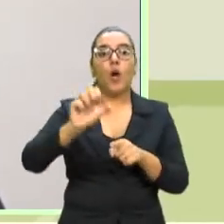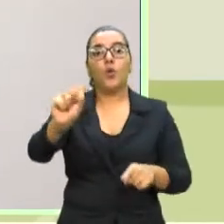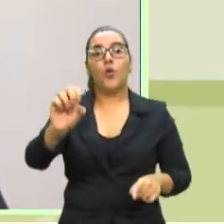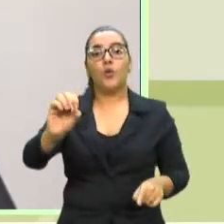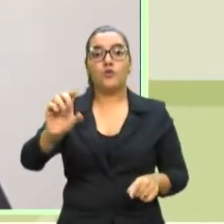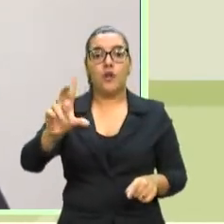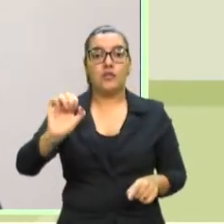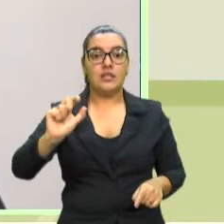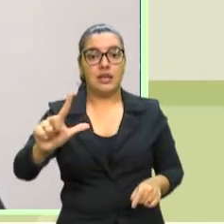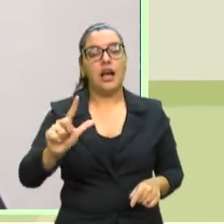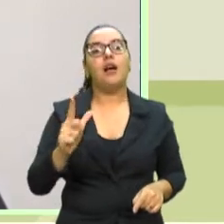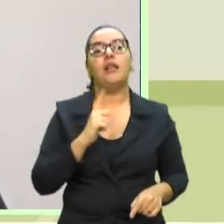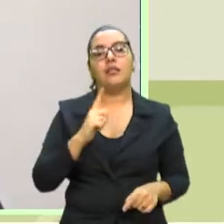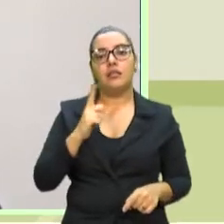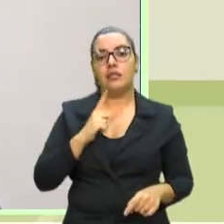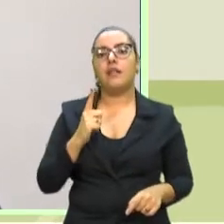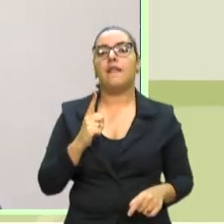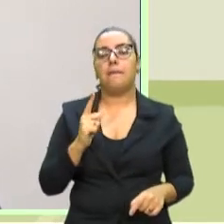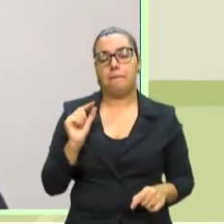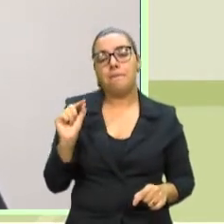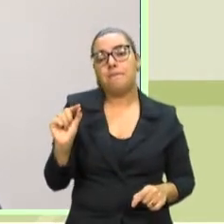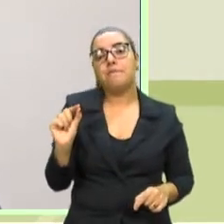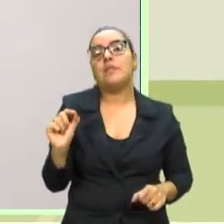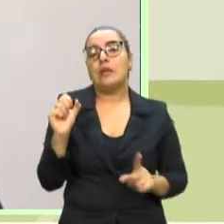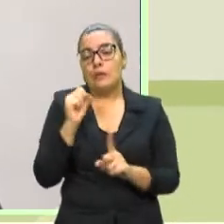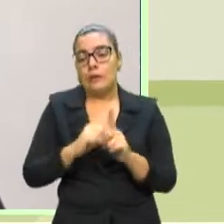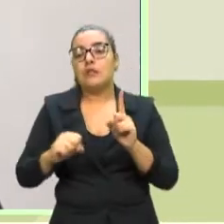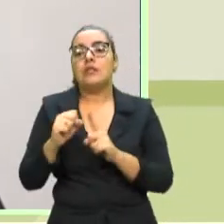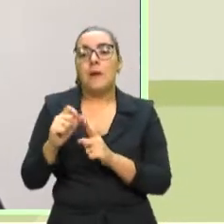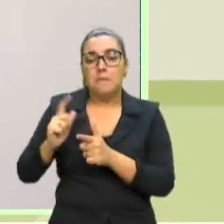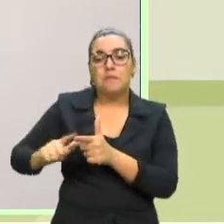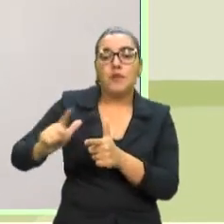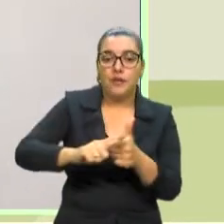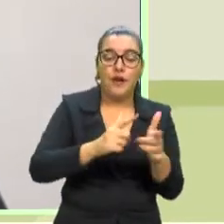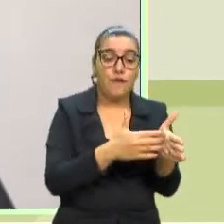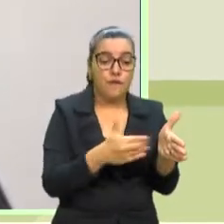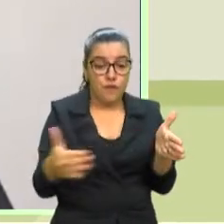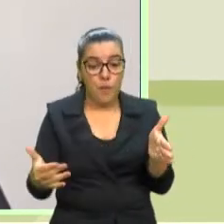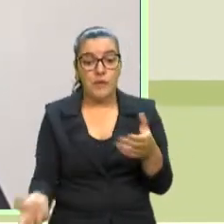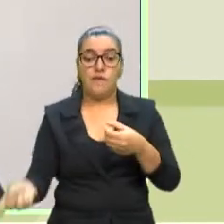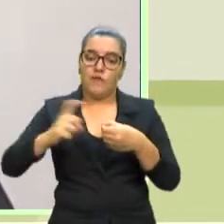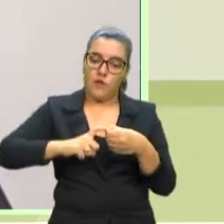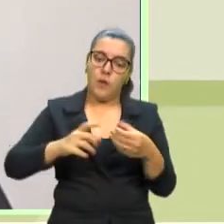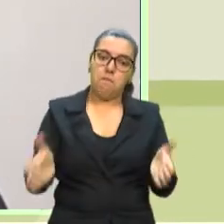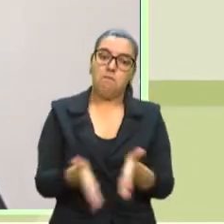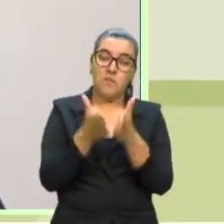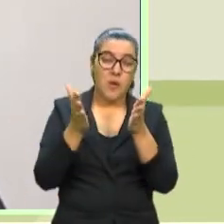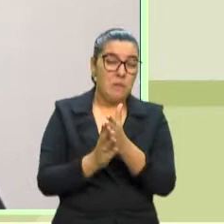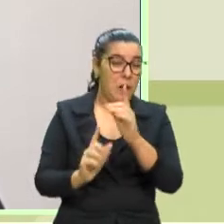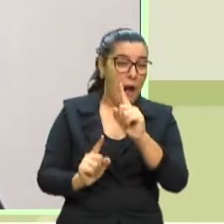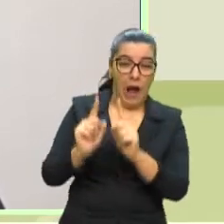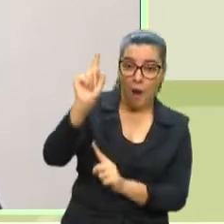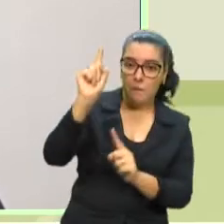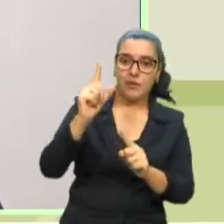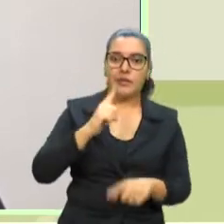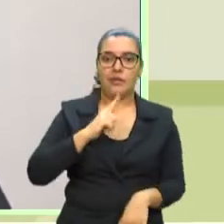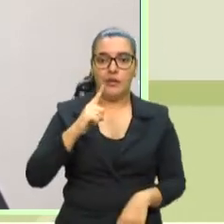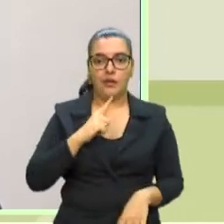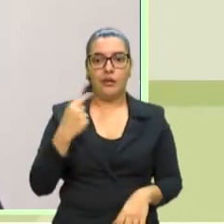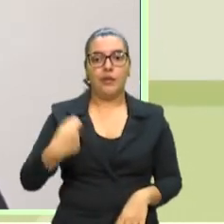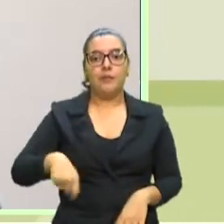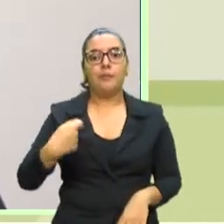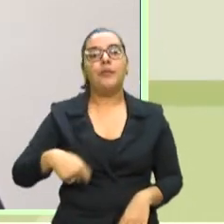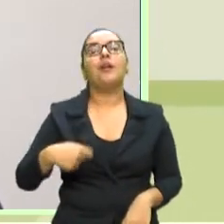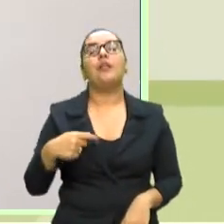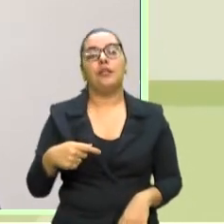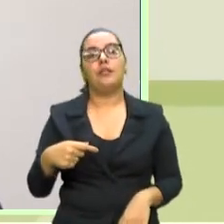há um desarranjo na sociedade, a fome voltou, a pobreza está aumentando, então é necessário medidas a